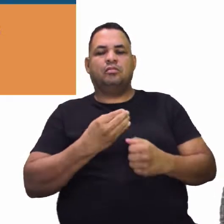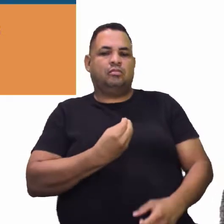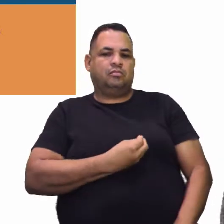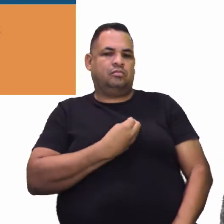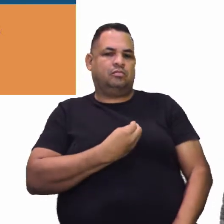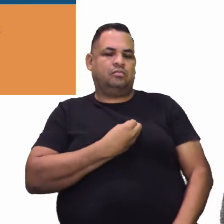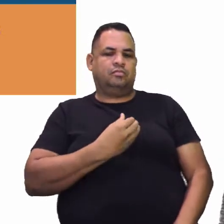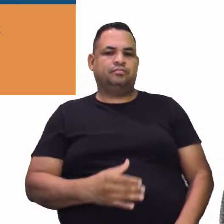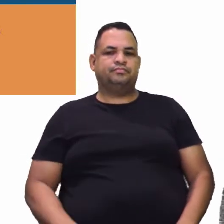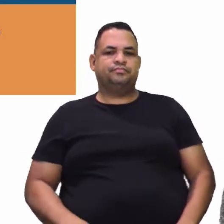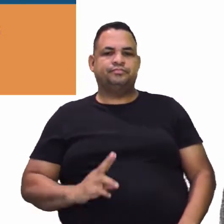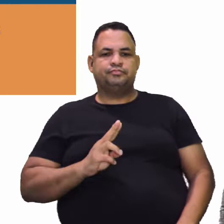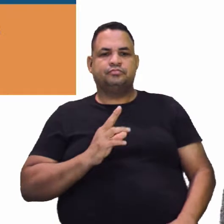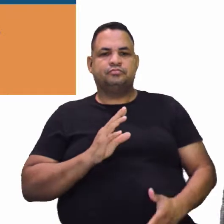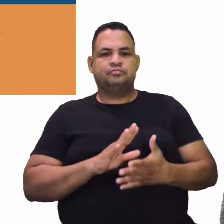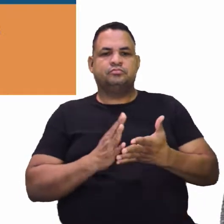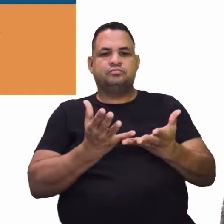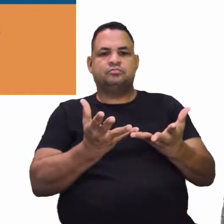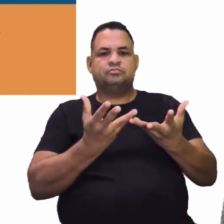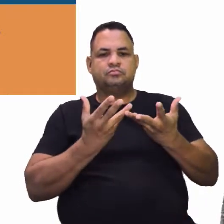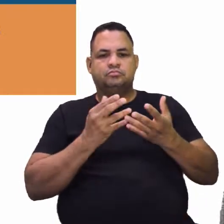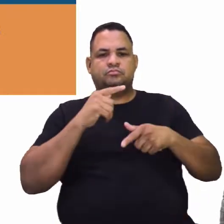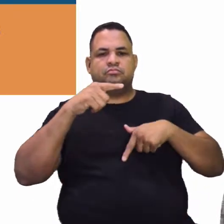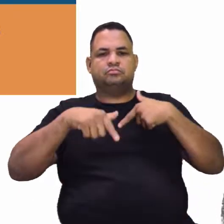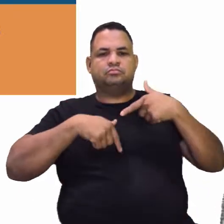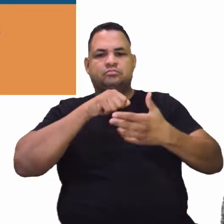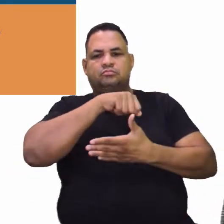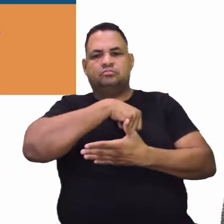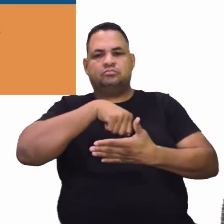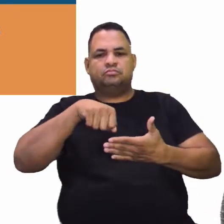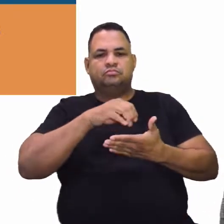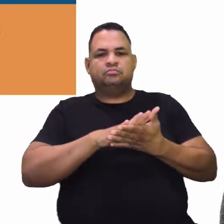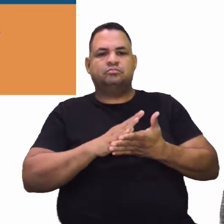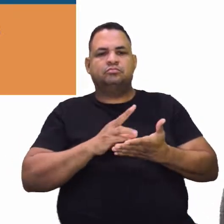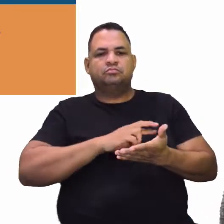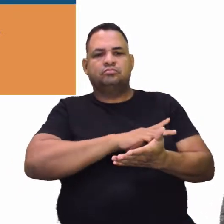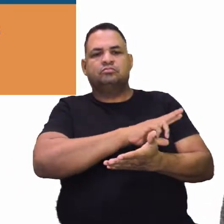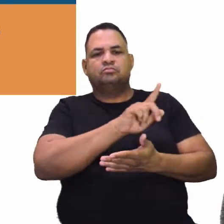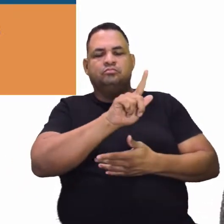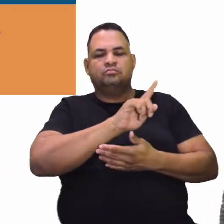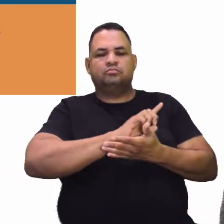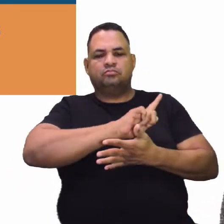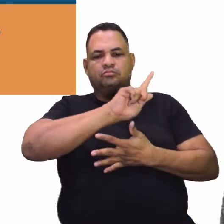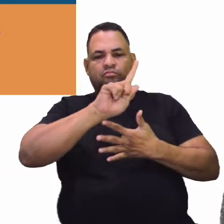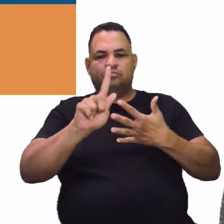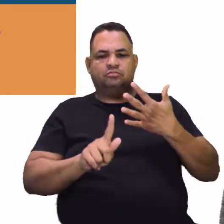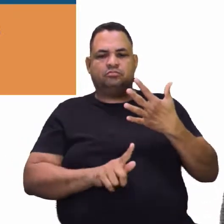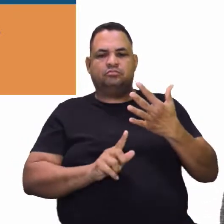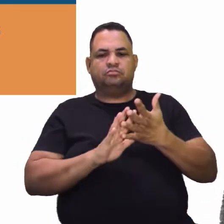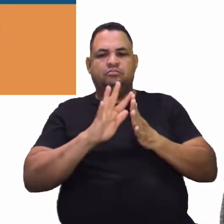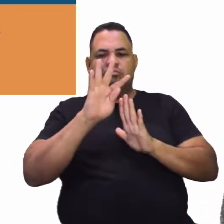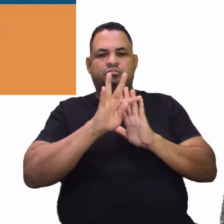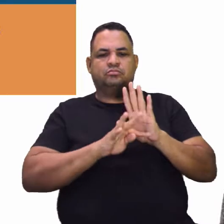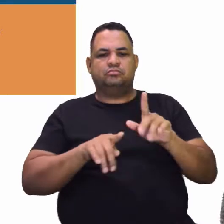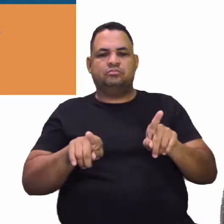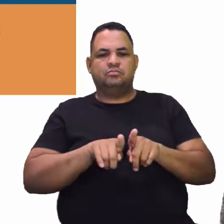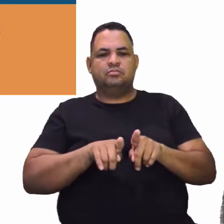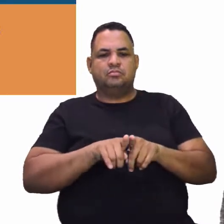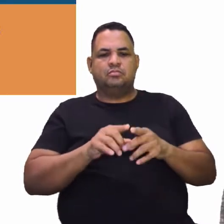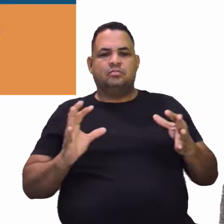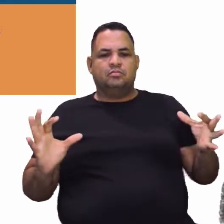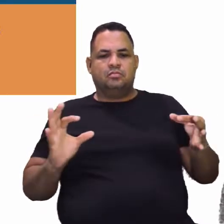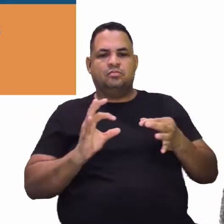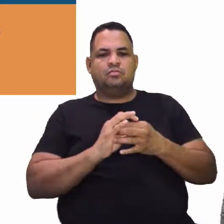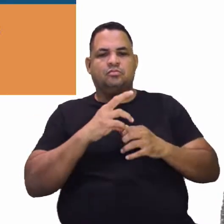aqui é o presente, no processo de recepção, produção do texto escrito de vários gêneros textuais, assim como